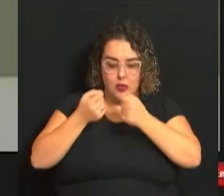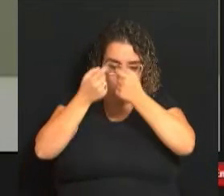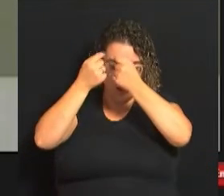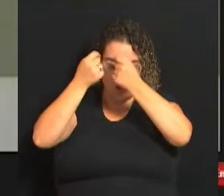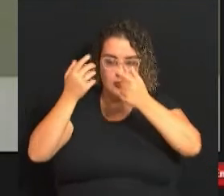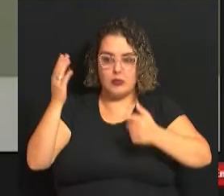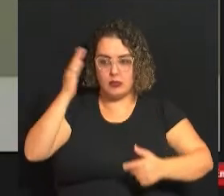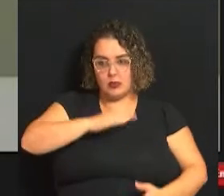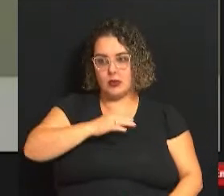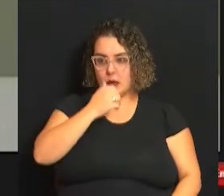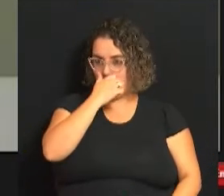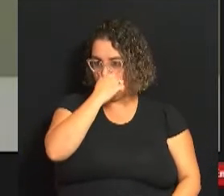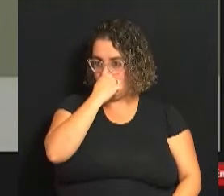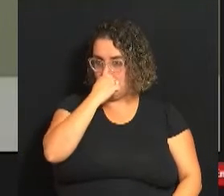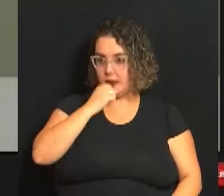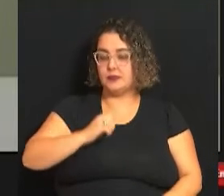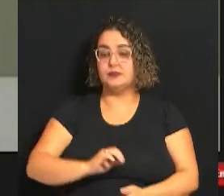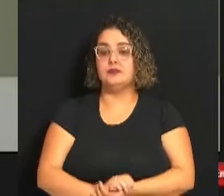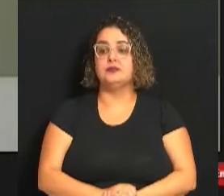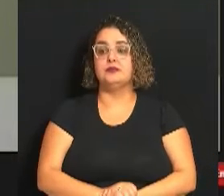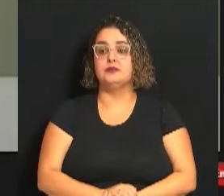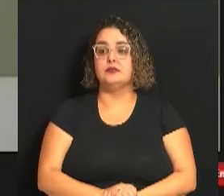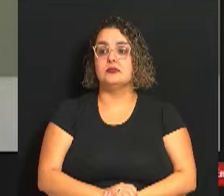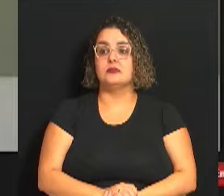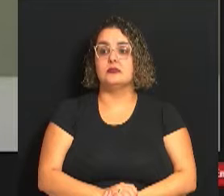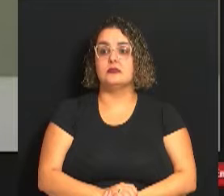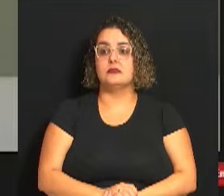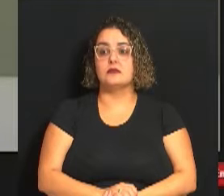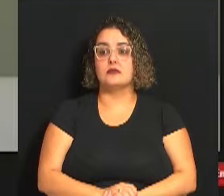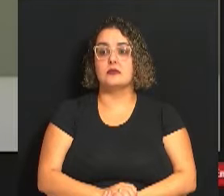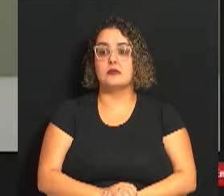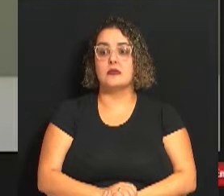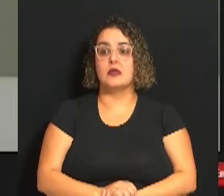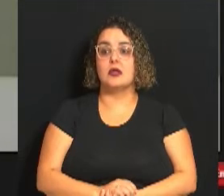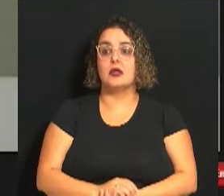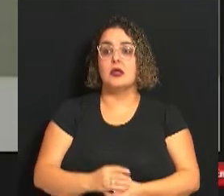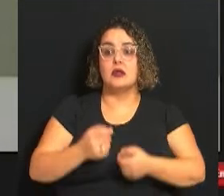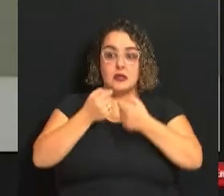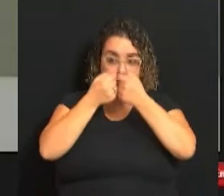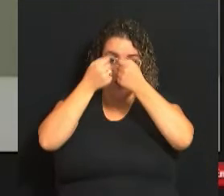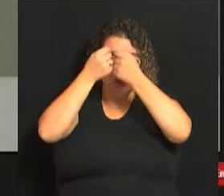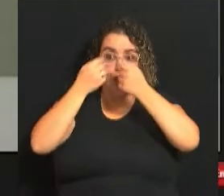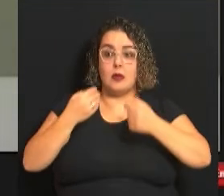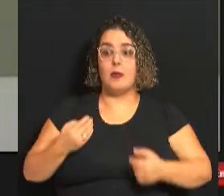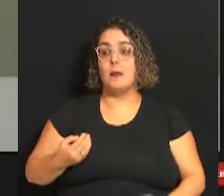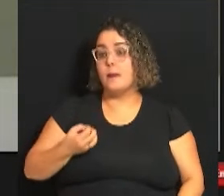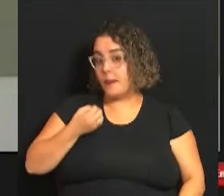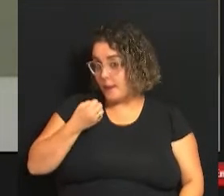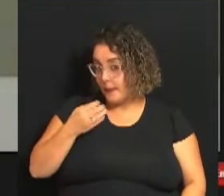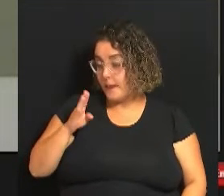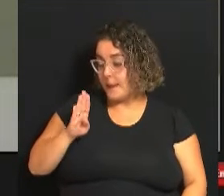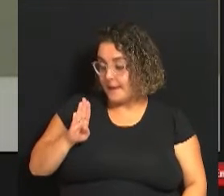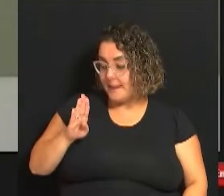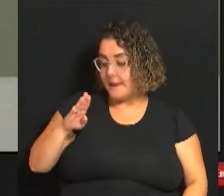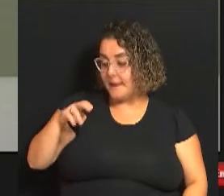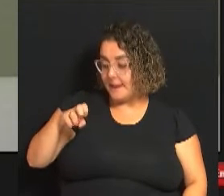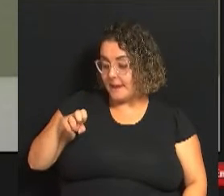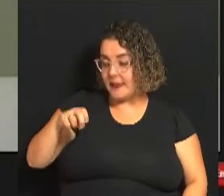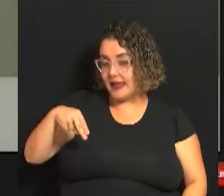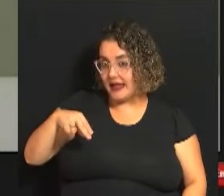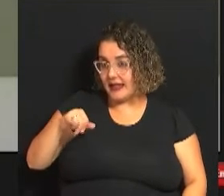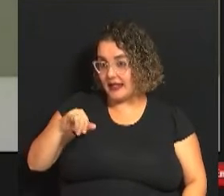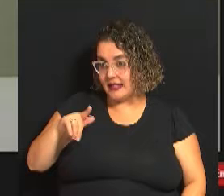Então, esses tumores benignos do cérebro, eles são benignos ou pseudo-benignos, porque eles